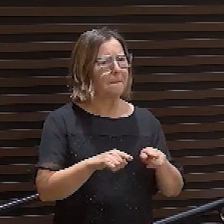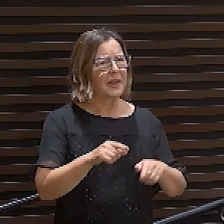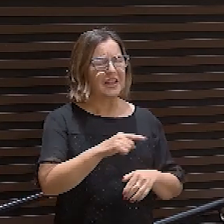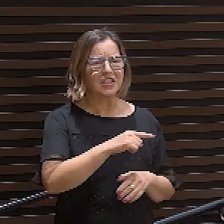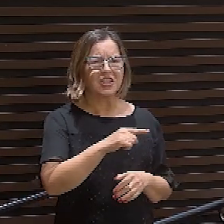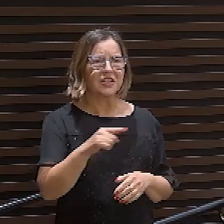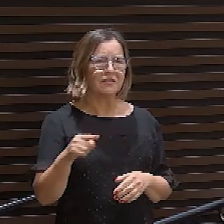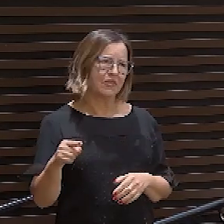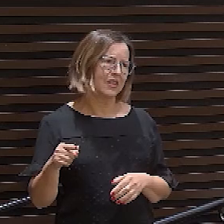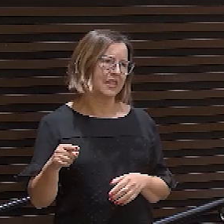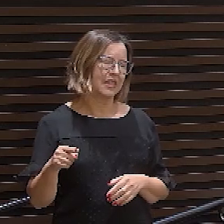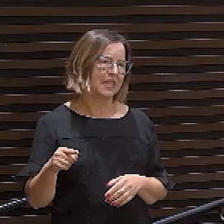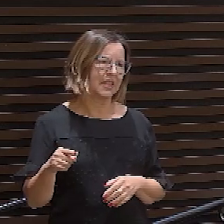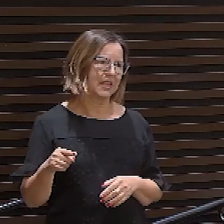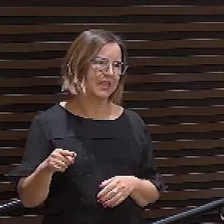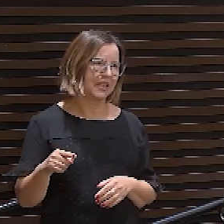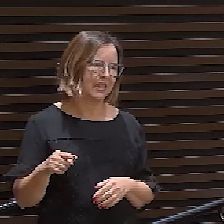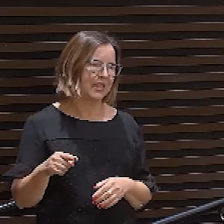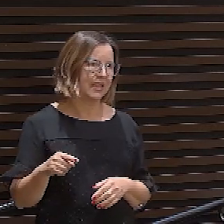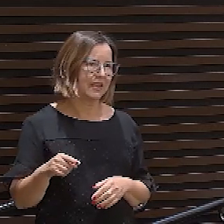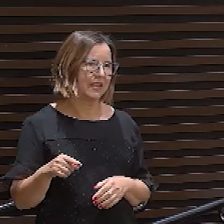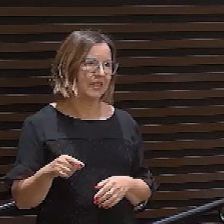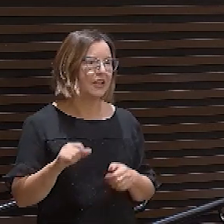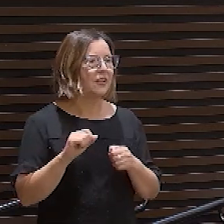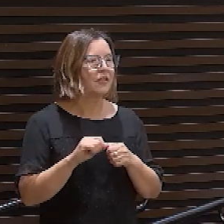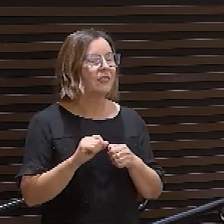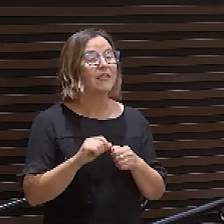um Betel?